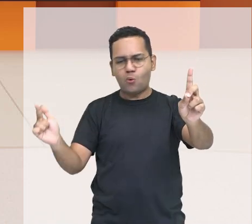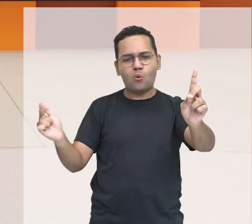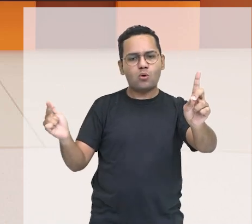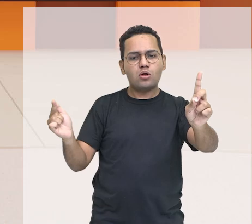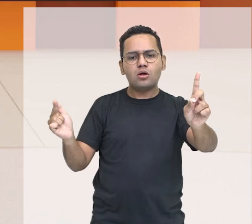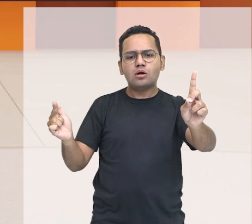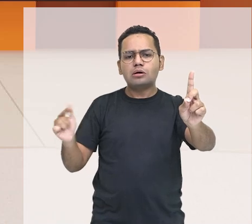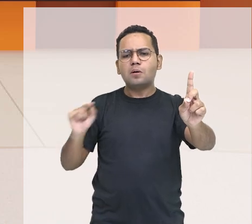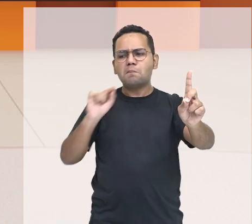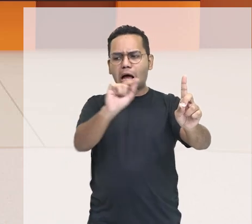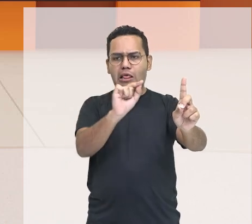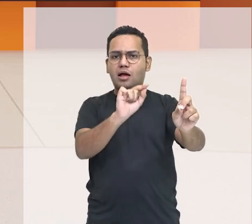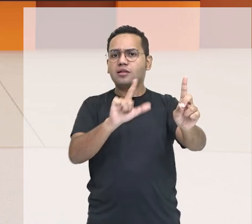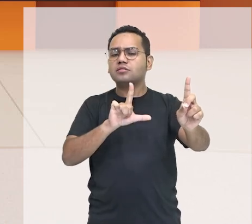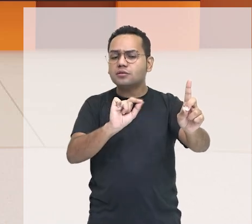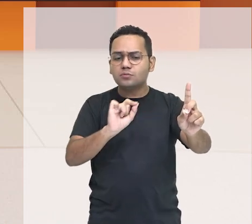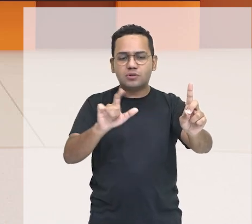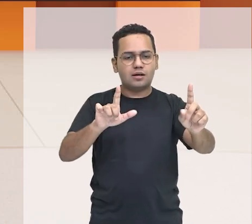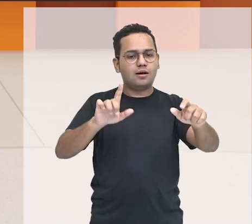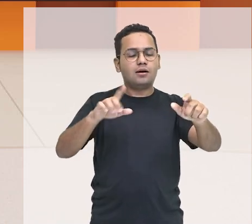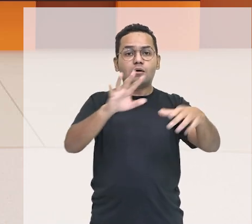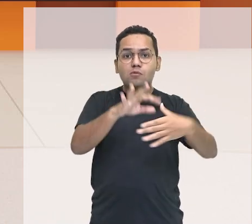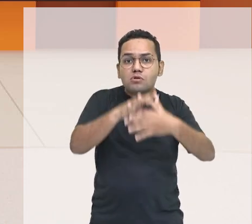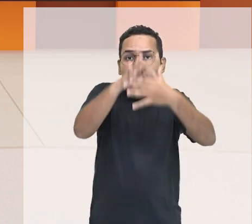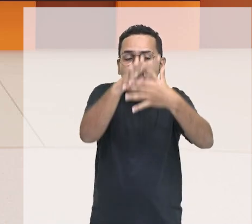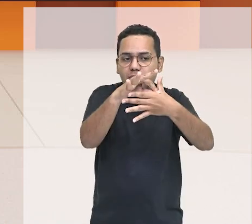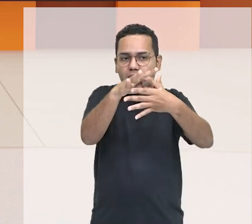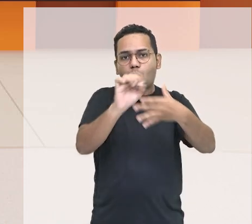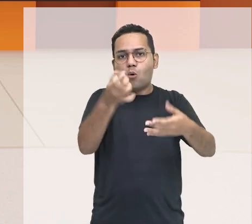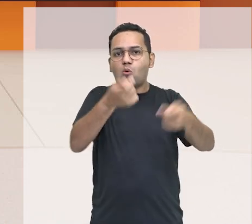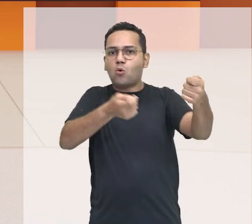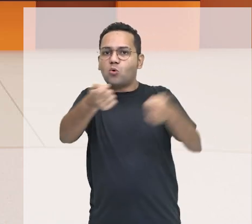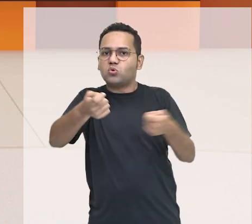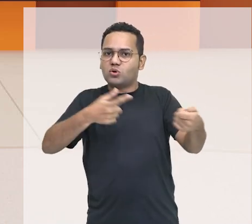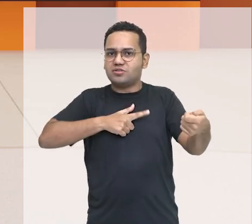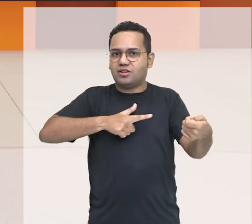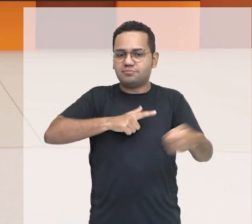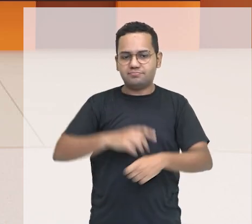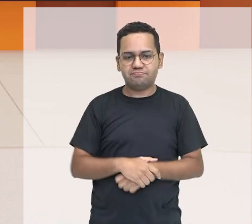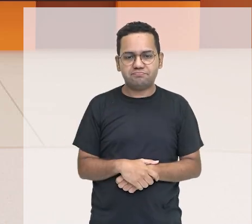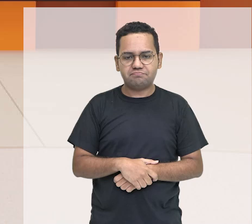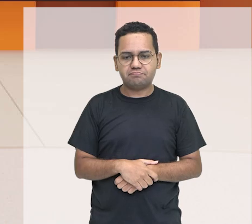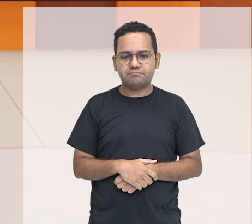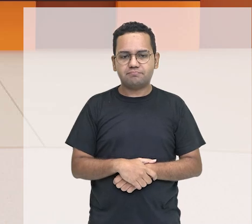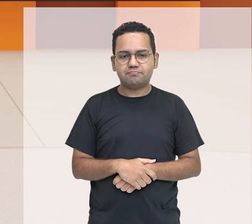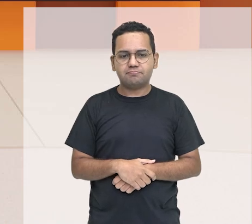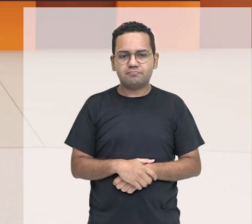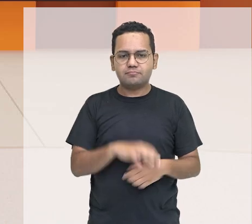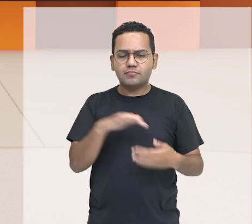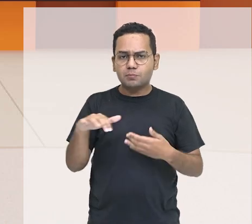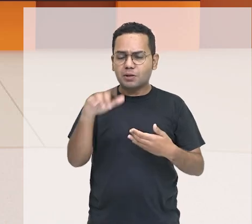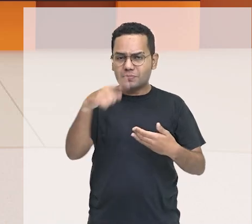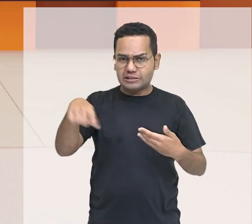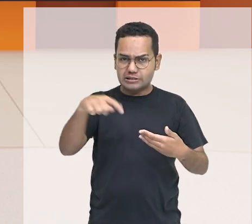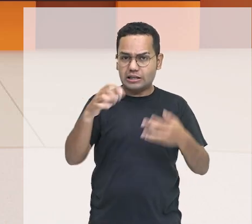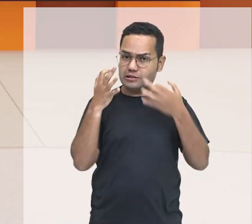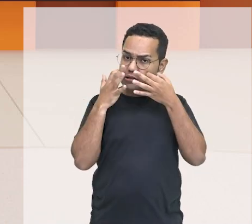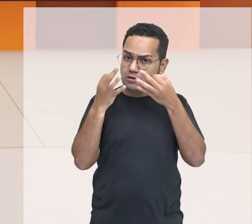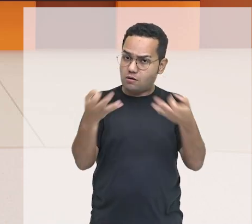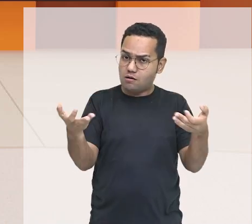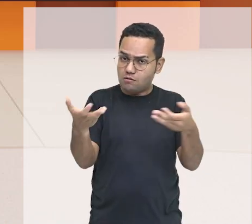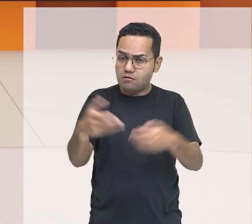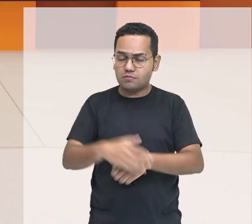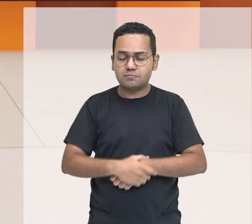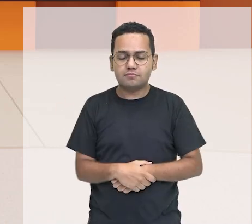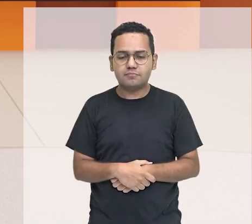lhe permite exercer liderança ou controle sobre eles. Interessante a gente chamar a atenção aqui, porque essa